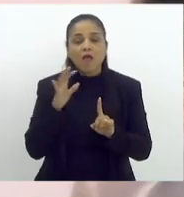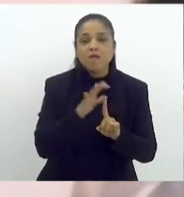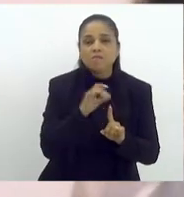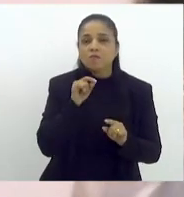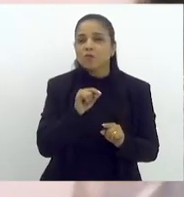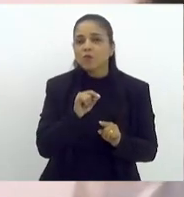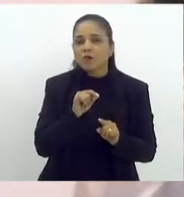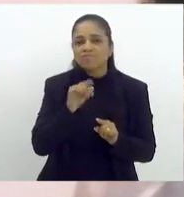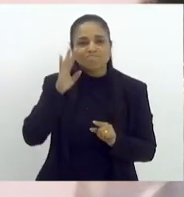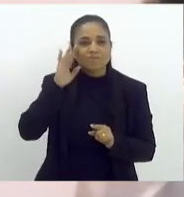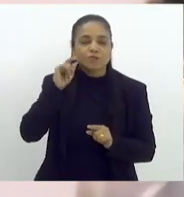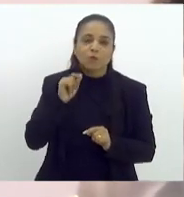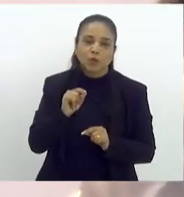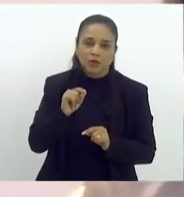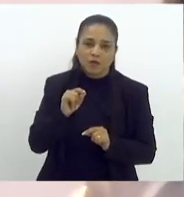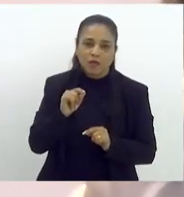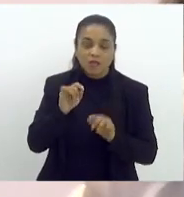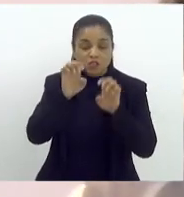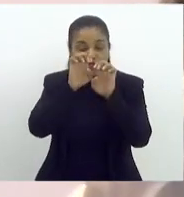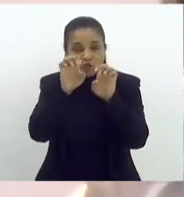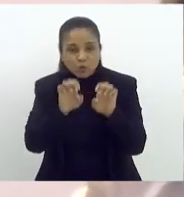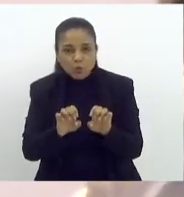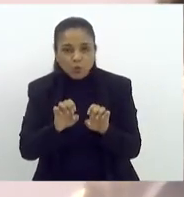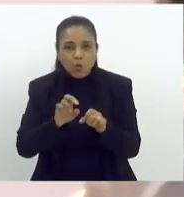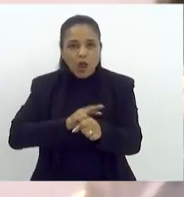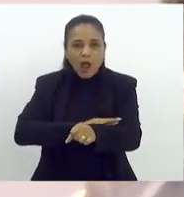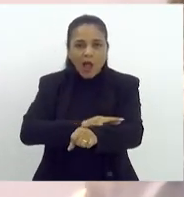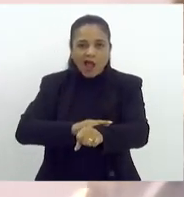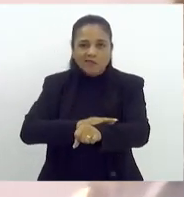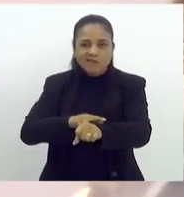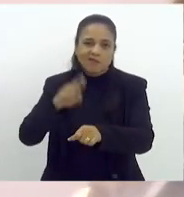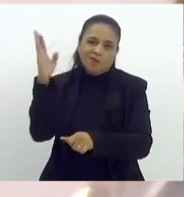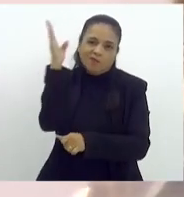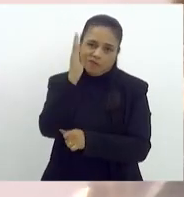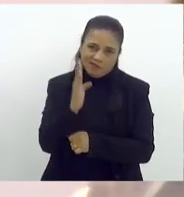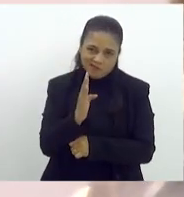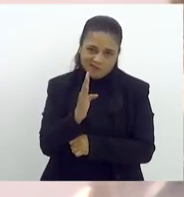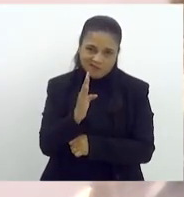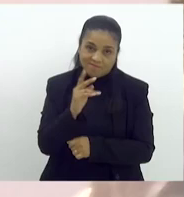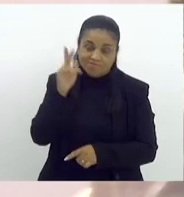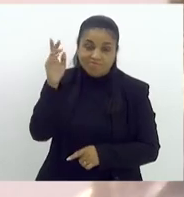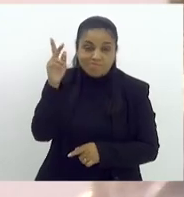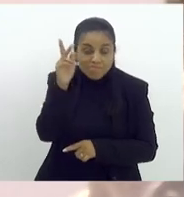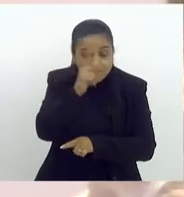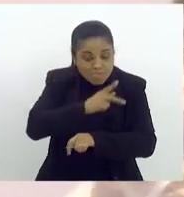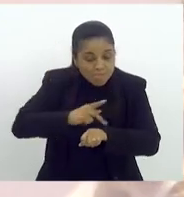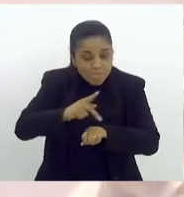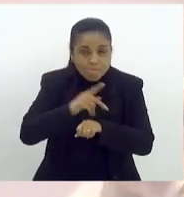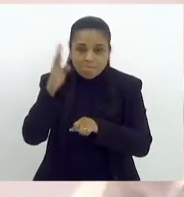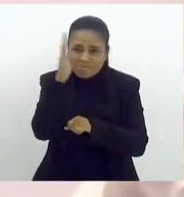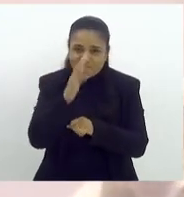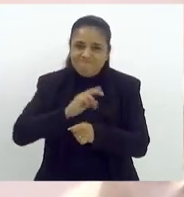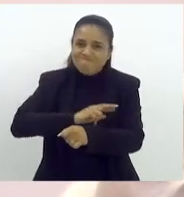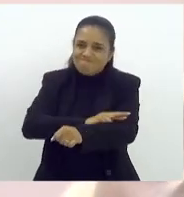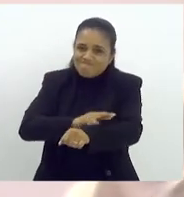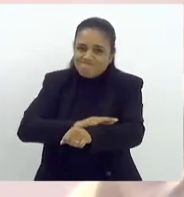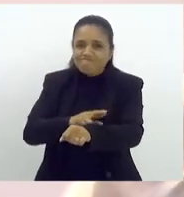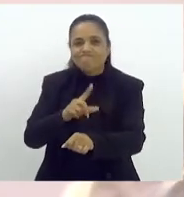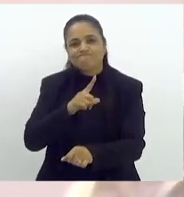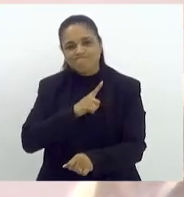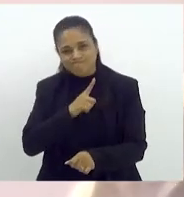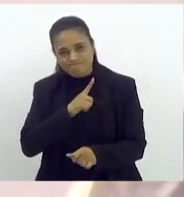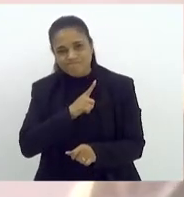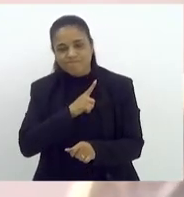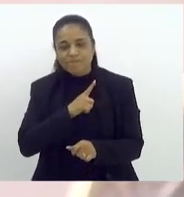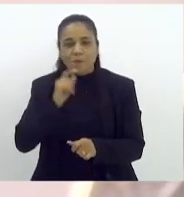por uma coisa fundamental a estrutura racial brasileira o nosso país é um país racista tudo que vem